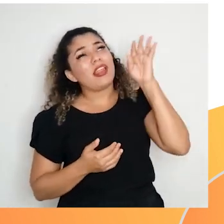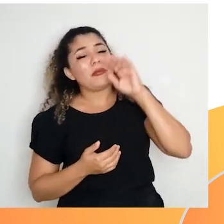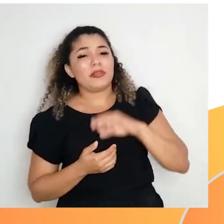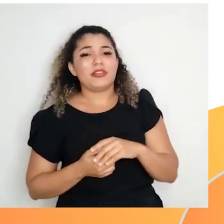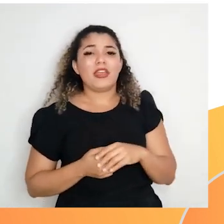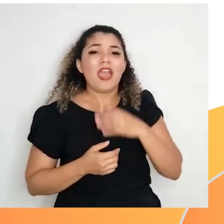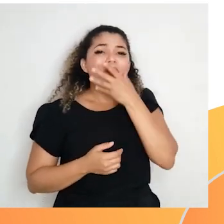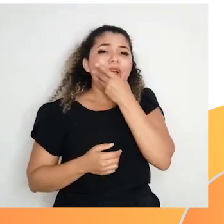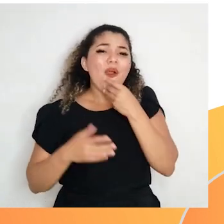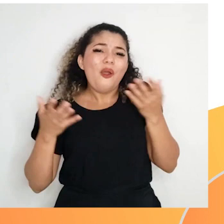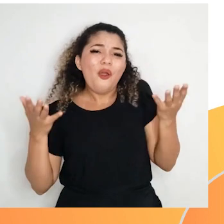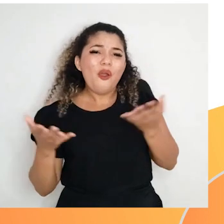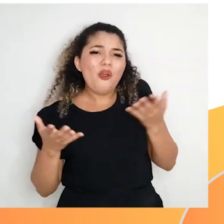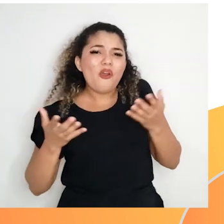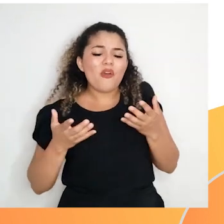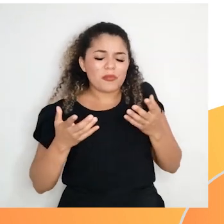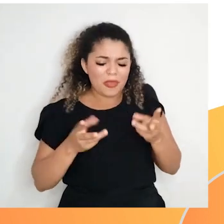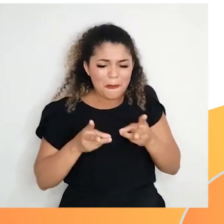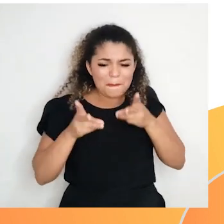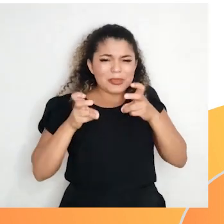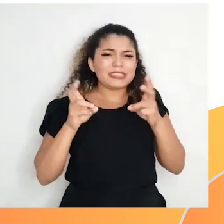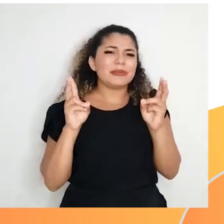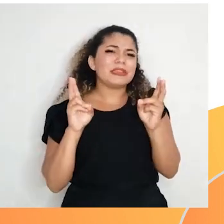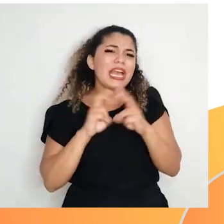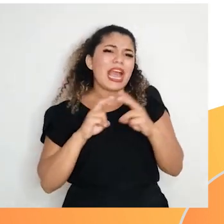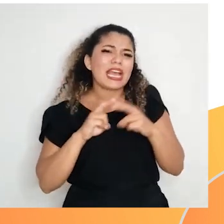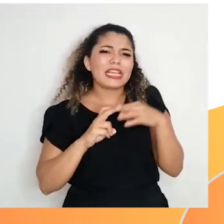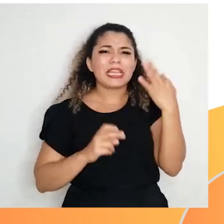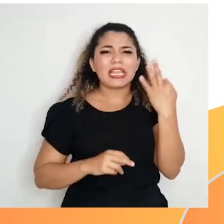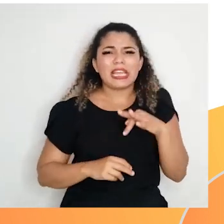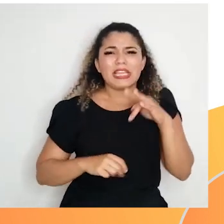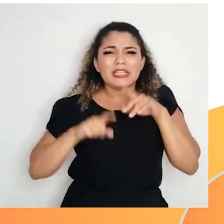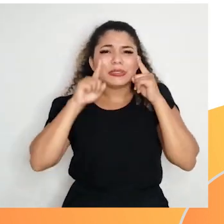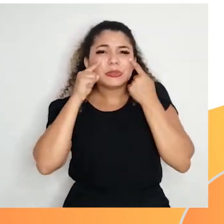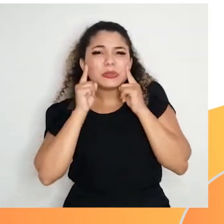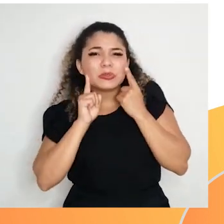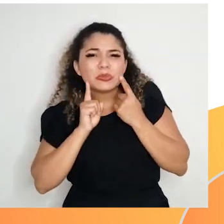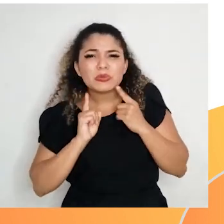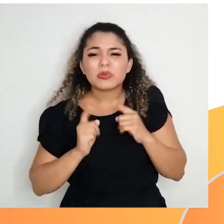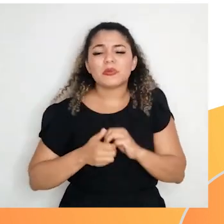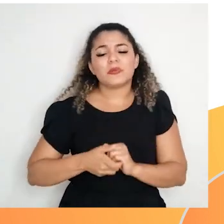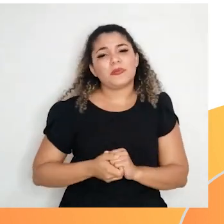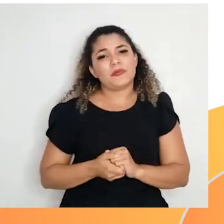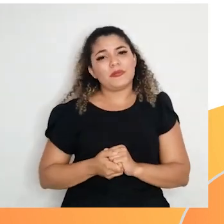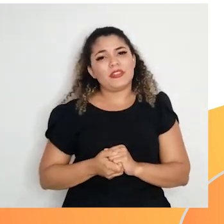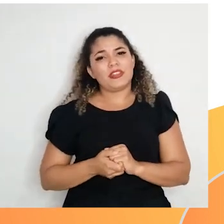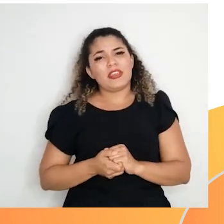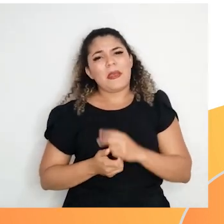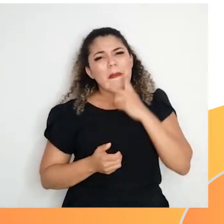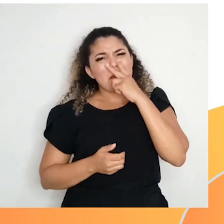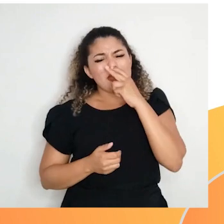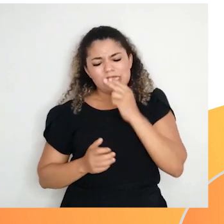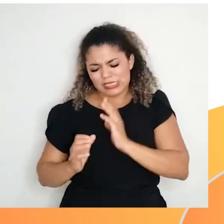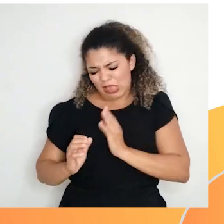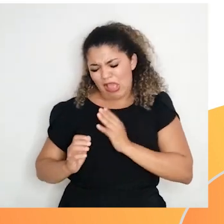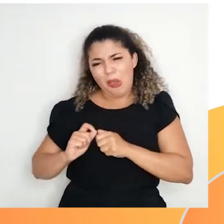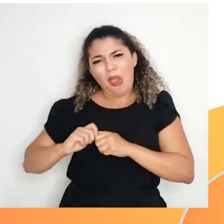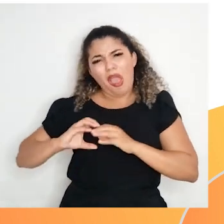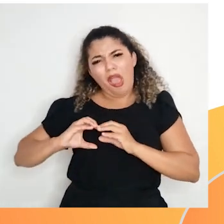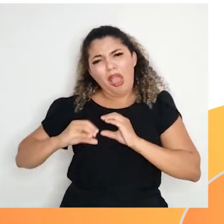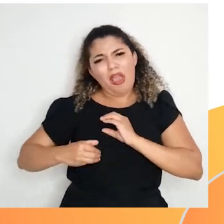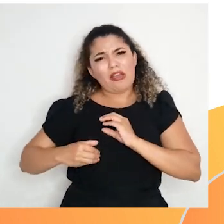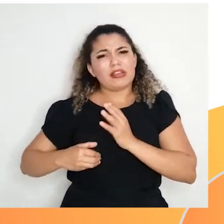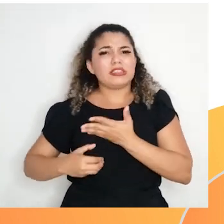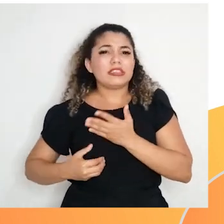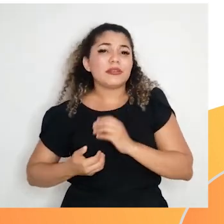eu vi homens recebendo a guerra, recebendo o pranto, o choro, como balas no